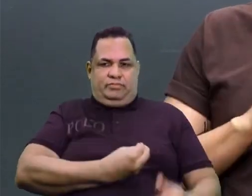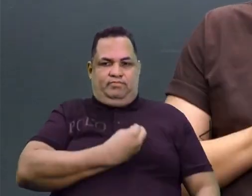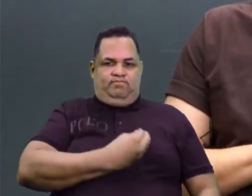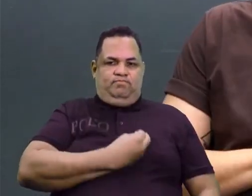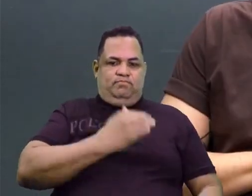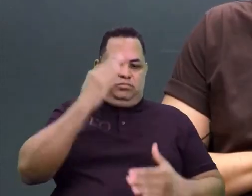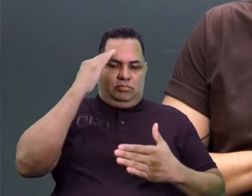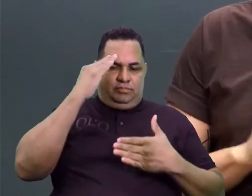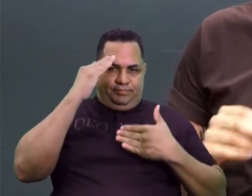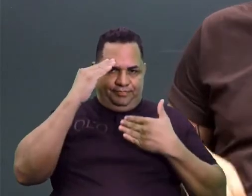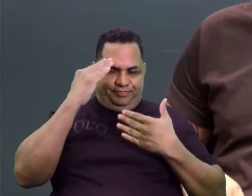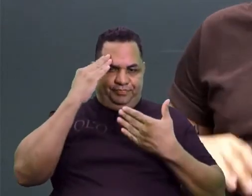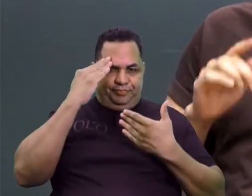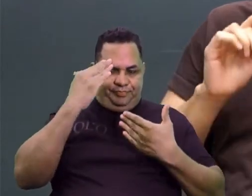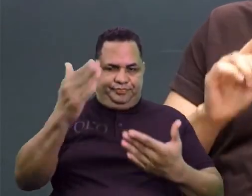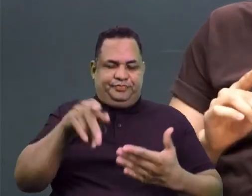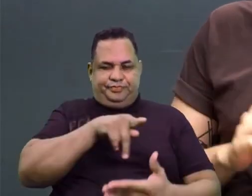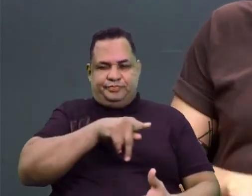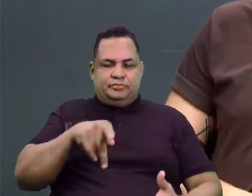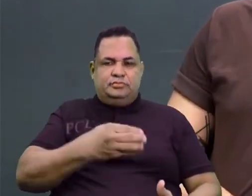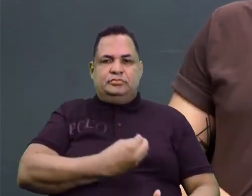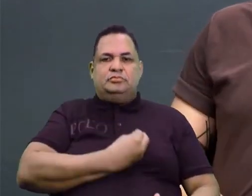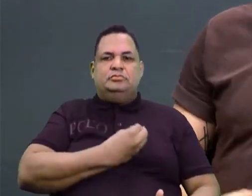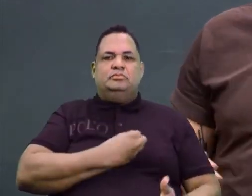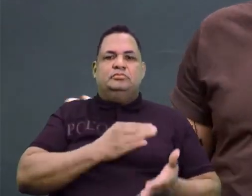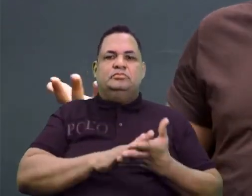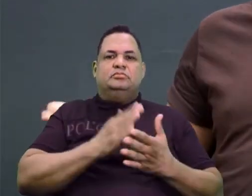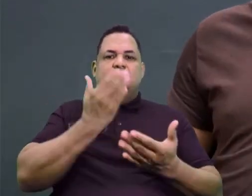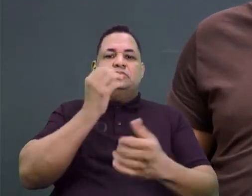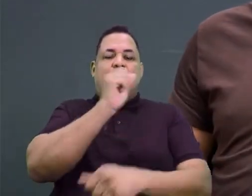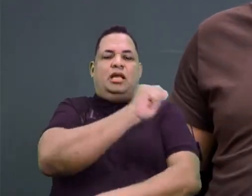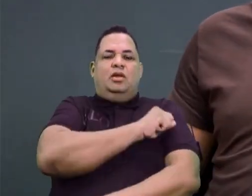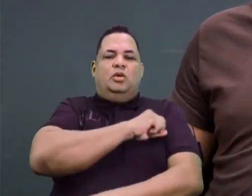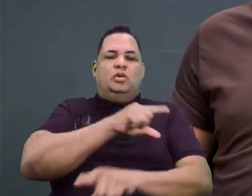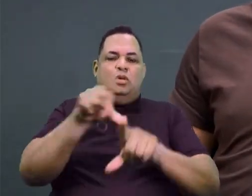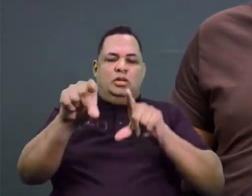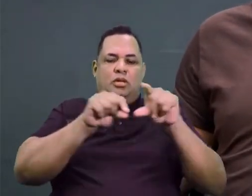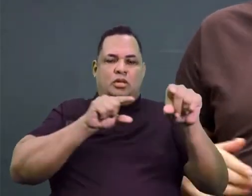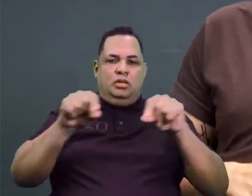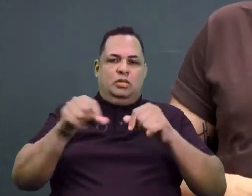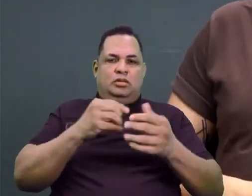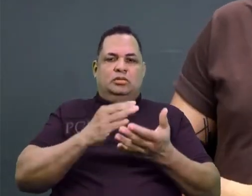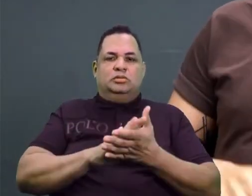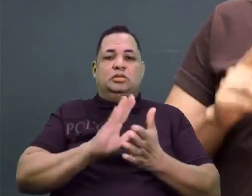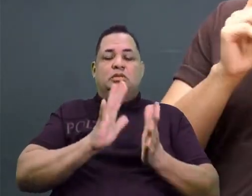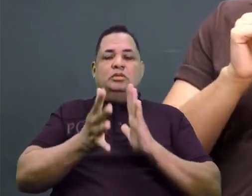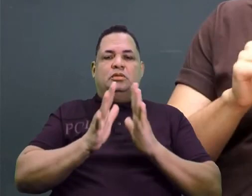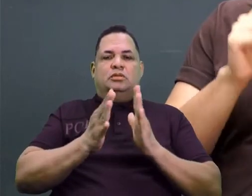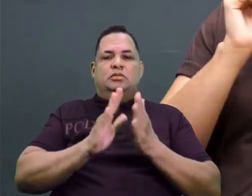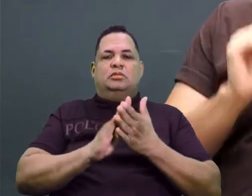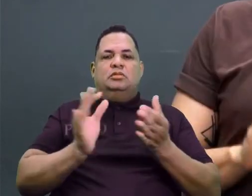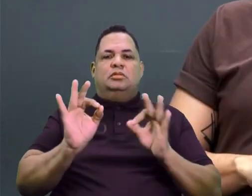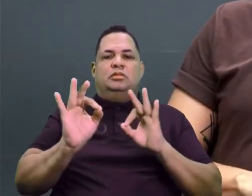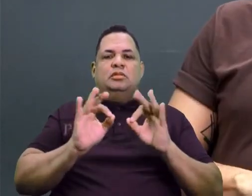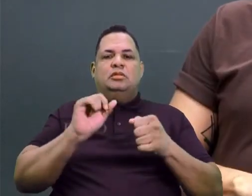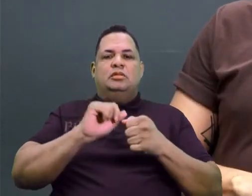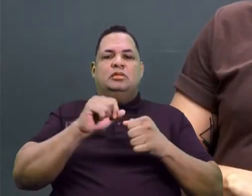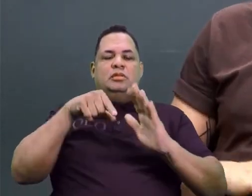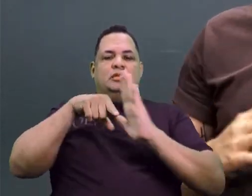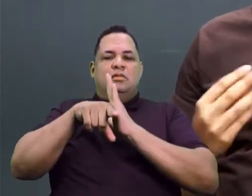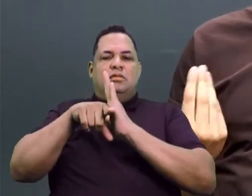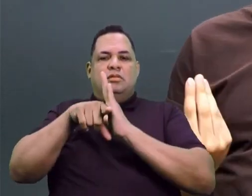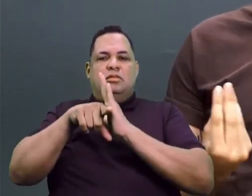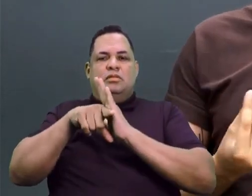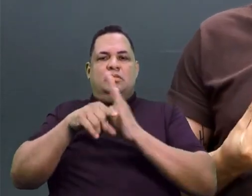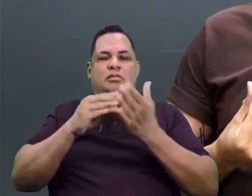vocês, agradeço o professor presencial, agradeço vocês, estudantes que escolheram a nossa disciplina letiva de Libras. Vocês vão fazer uma pesquisa